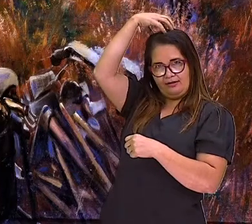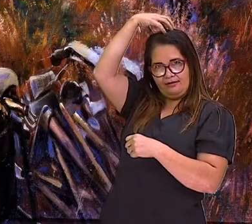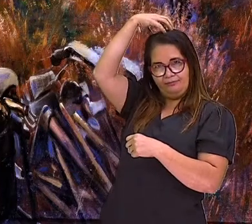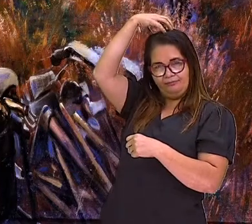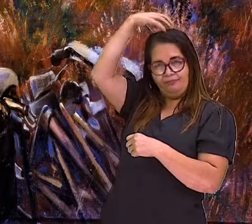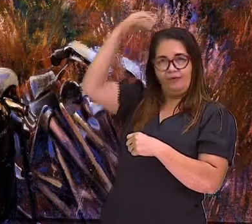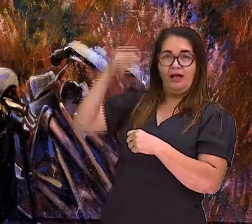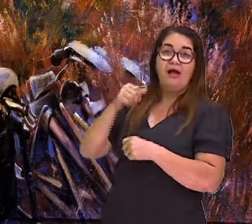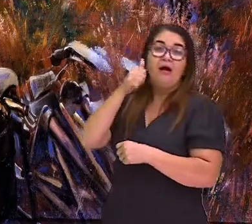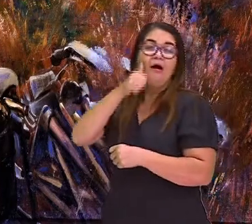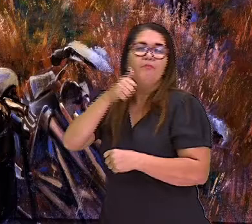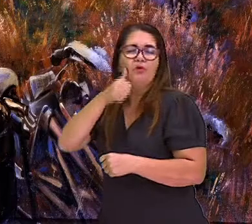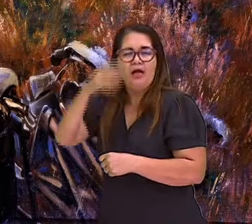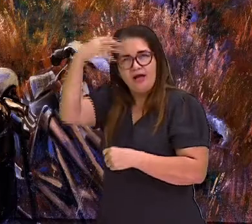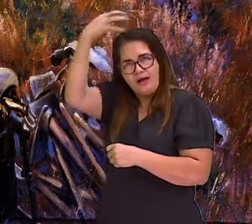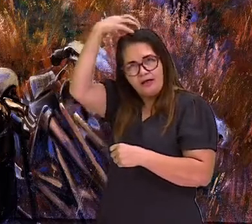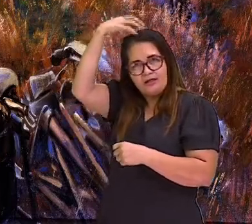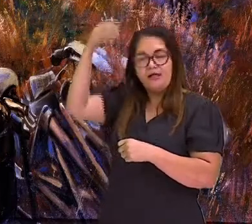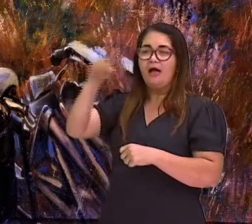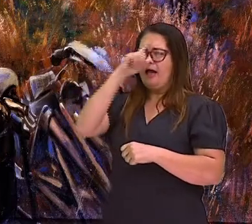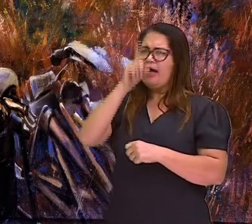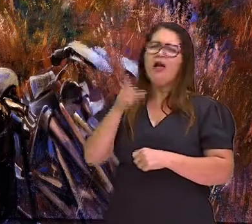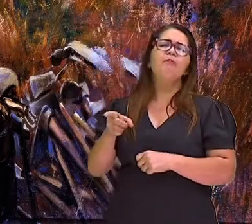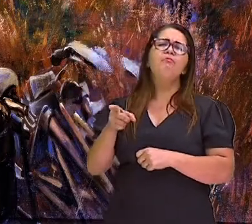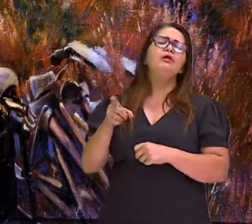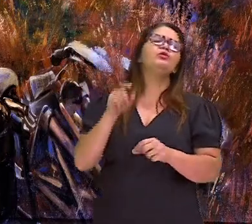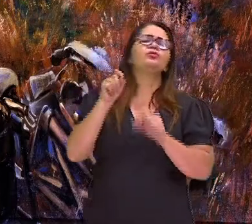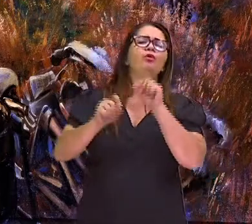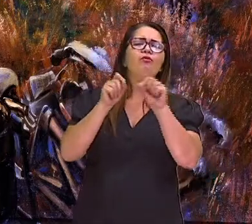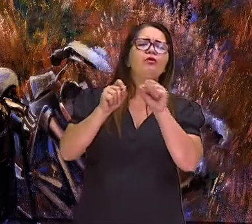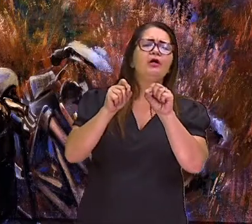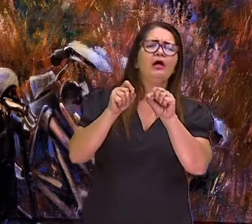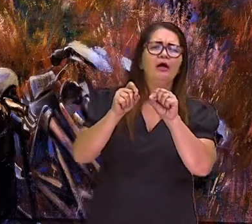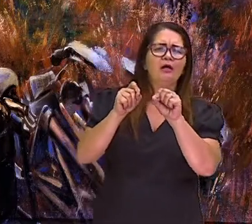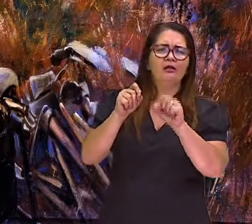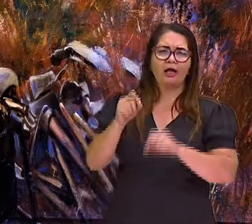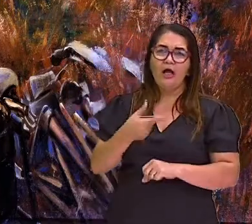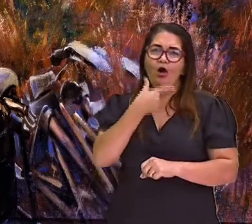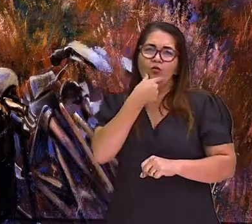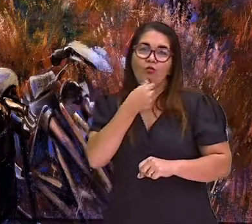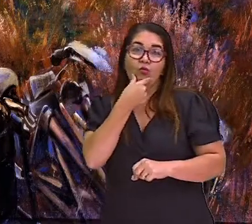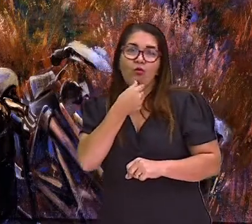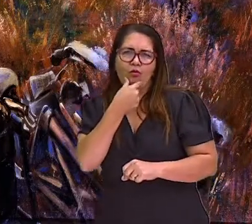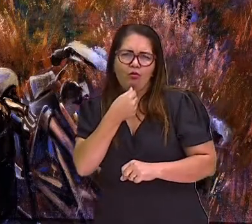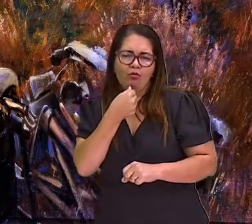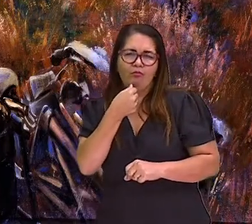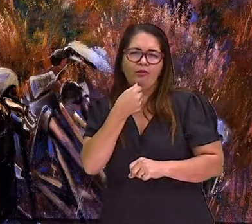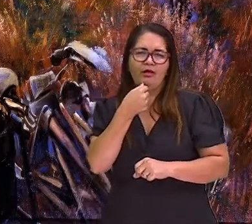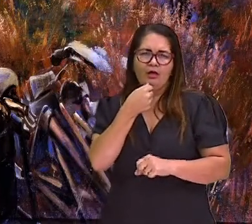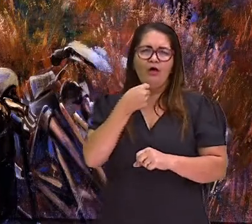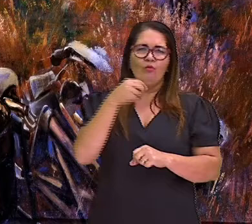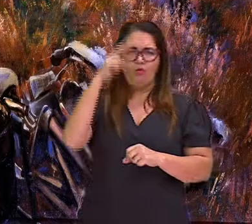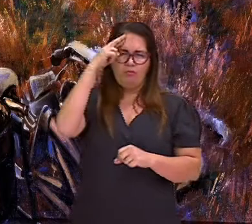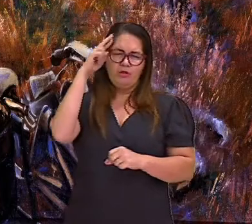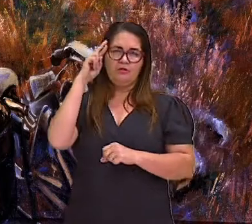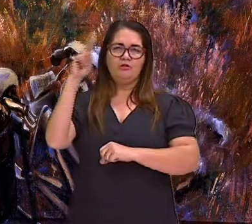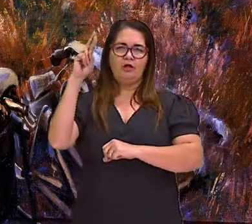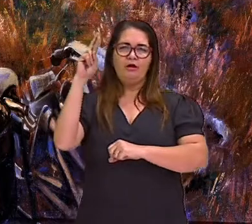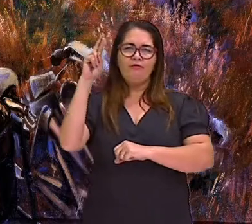imagem, ela vai ordenar o Sir Walter a